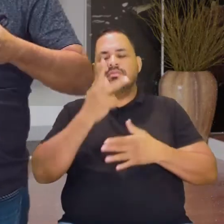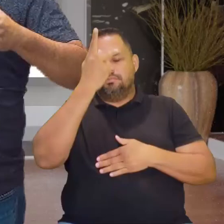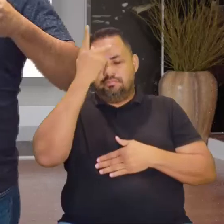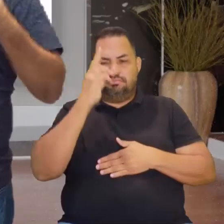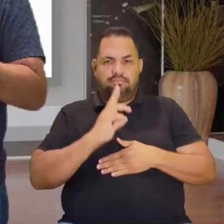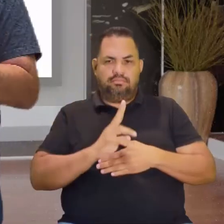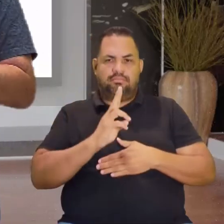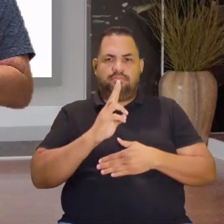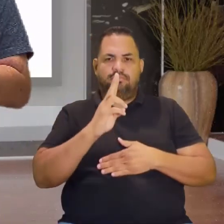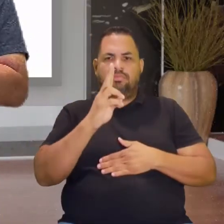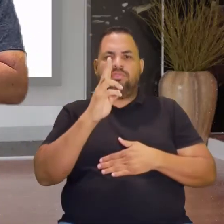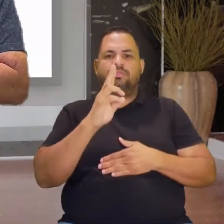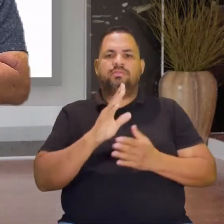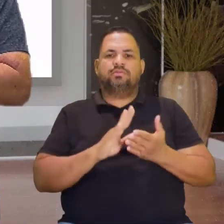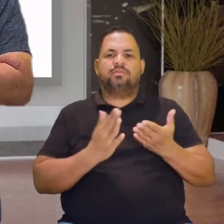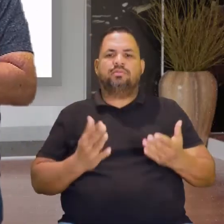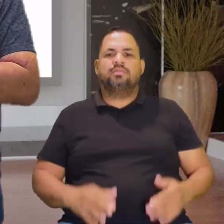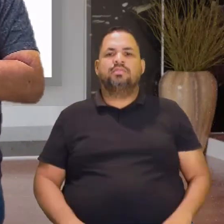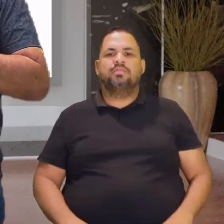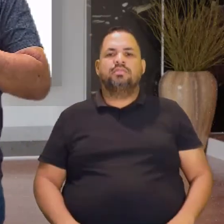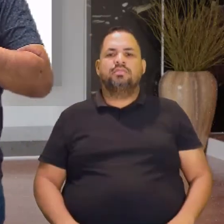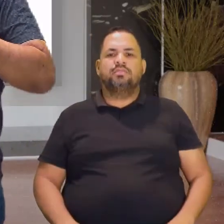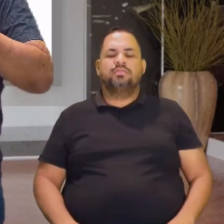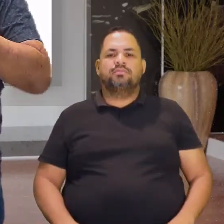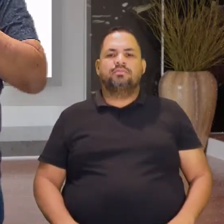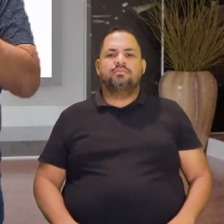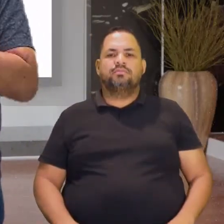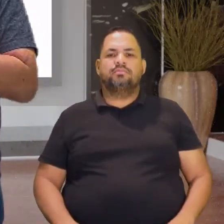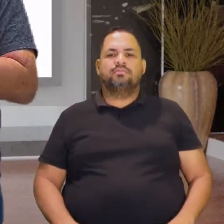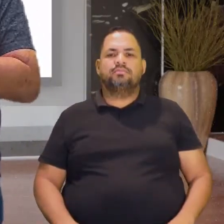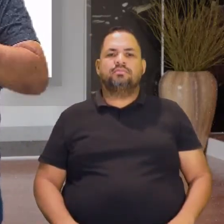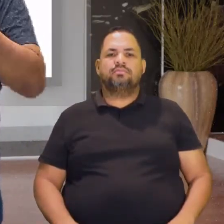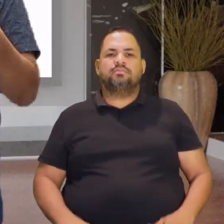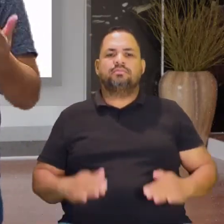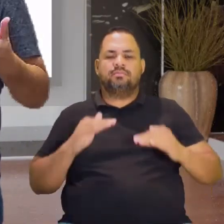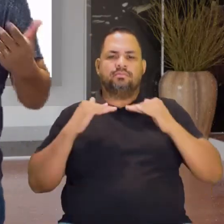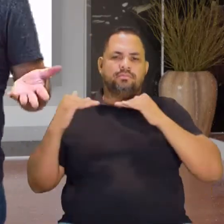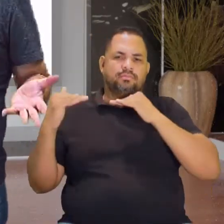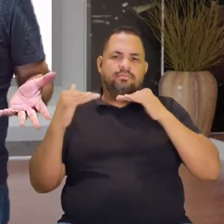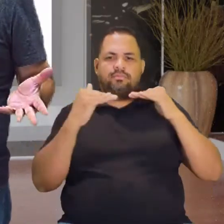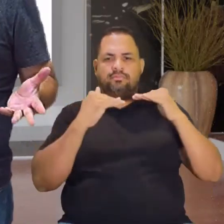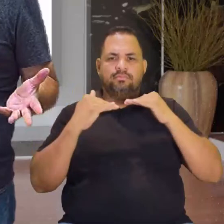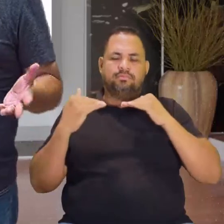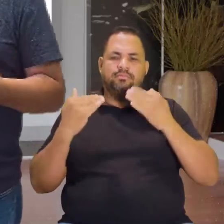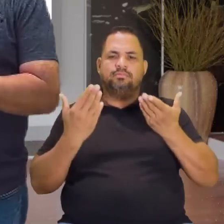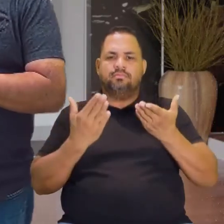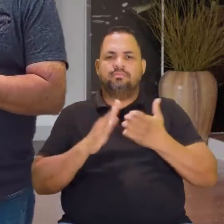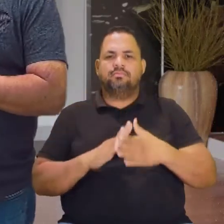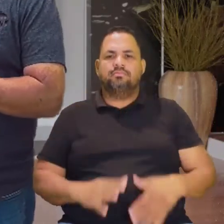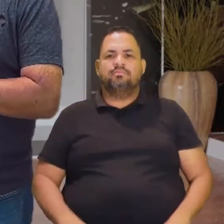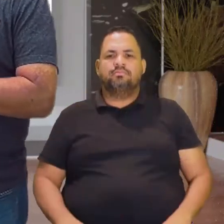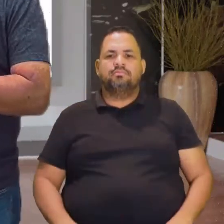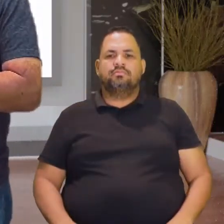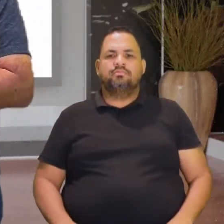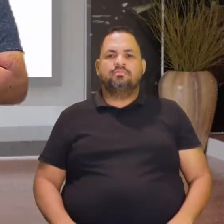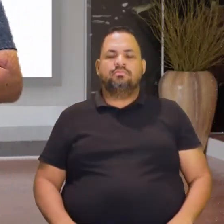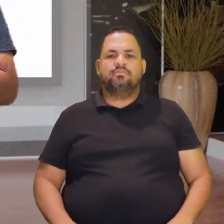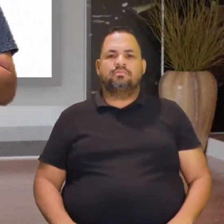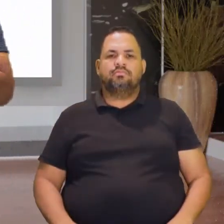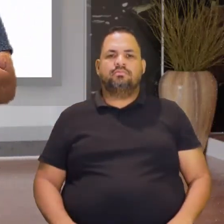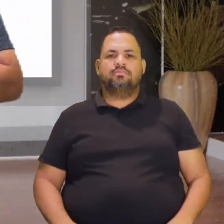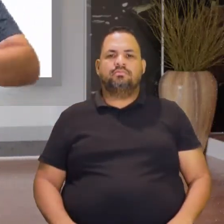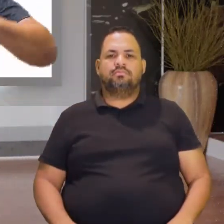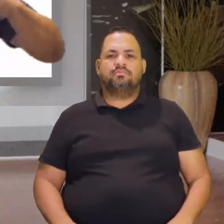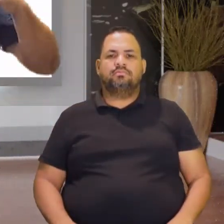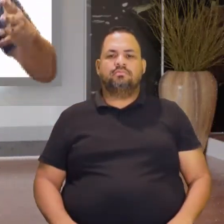queriam manter esse mesmo padrão, né? Esse mesmo padrão clássico, né? Isso.